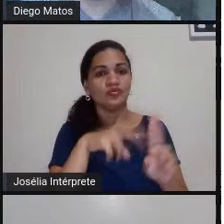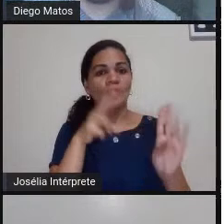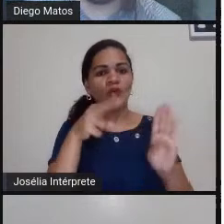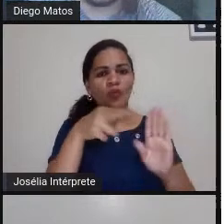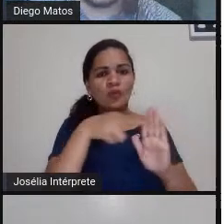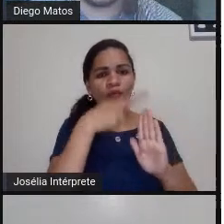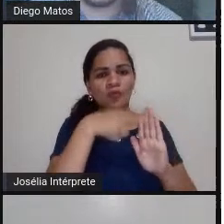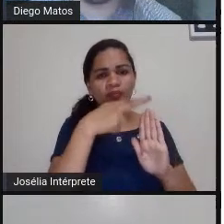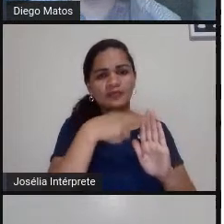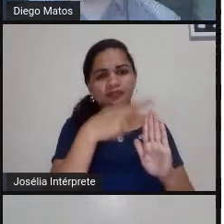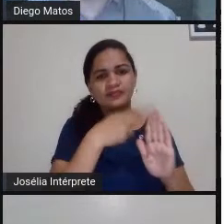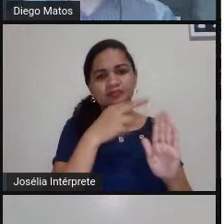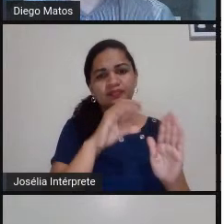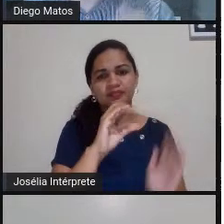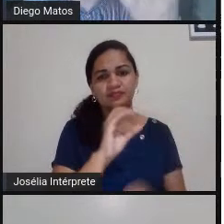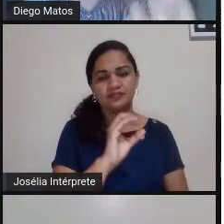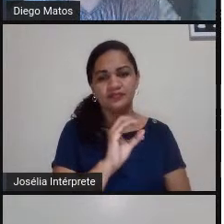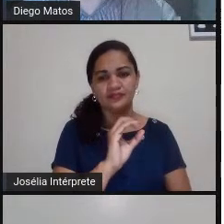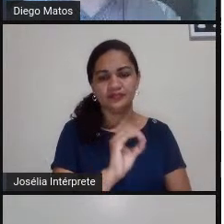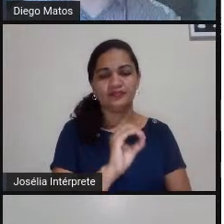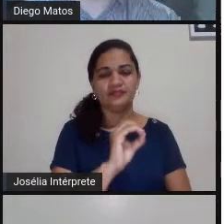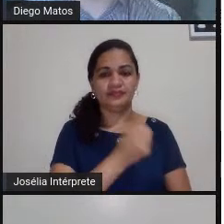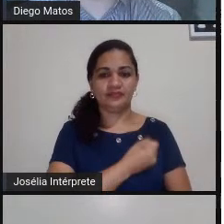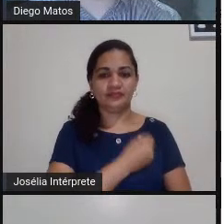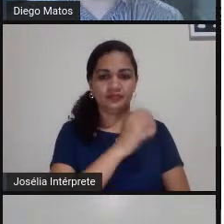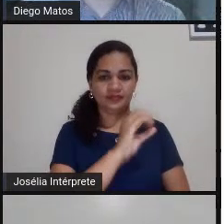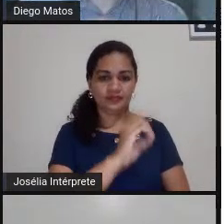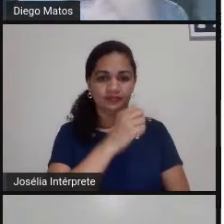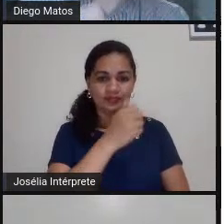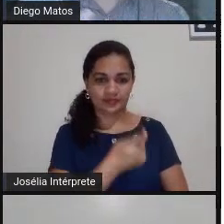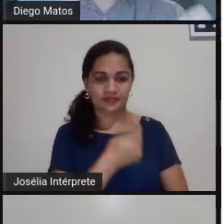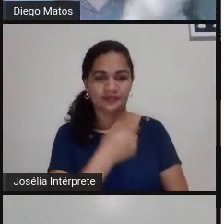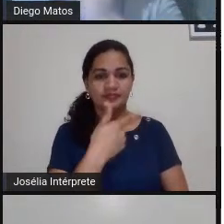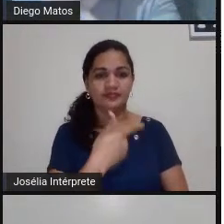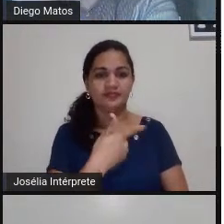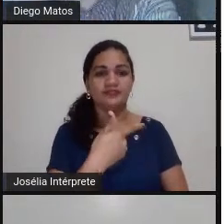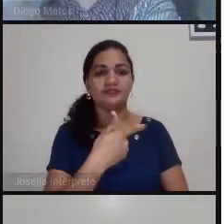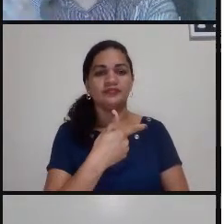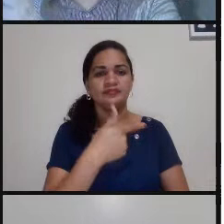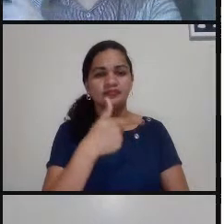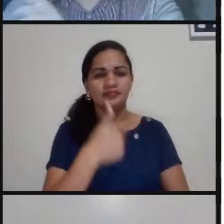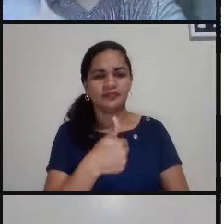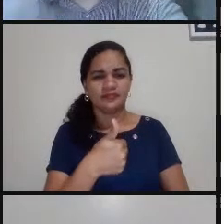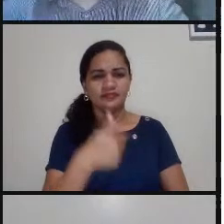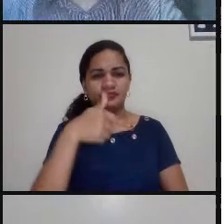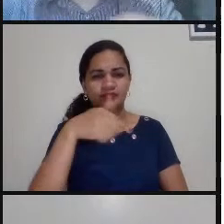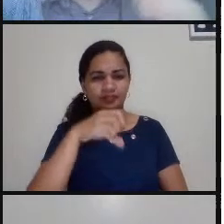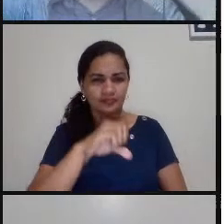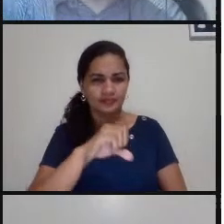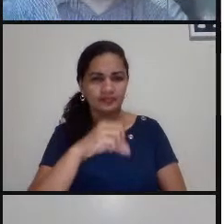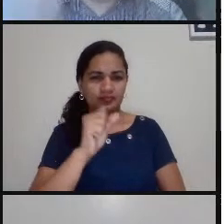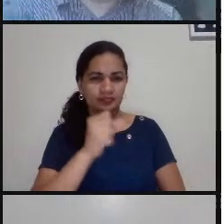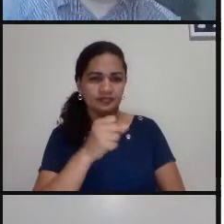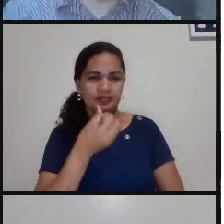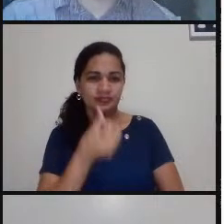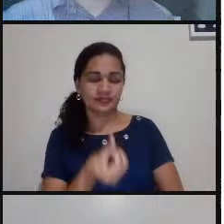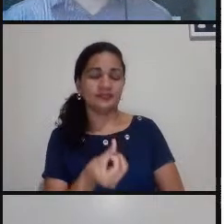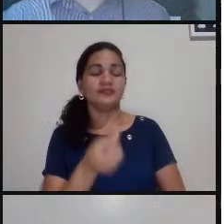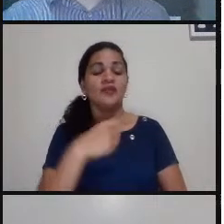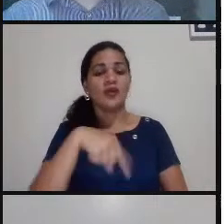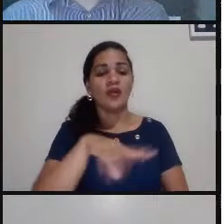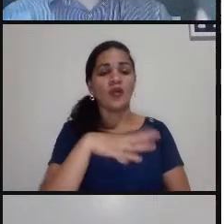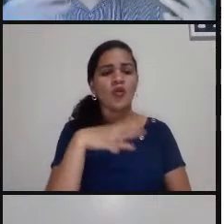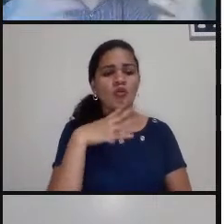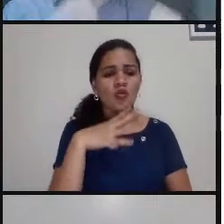de 1986 do Conselho Nacional de Meio Ambiente e quem quiser saber um pouquinho